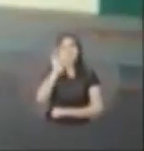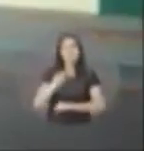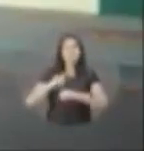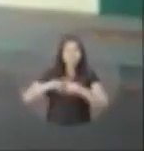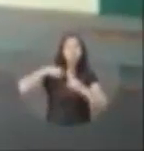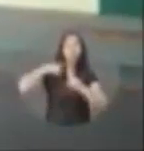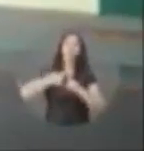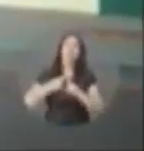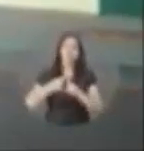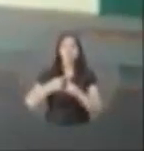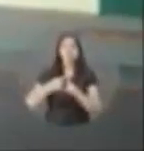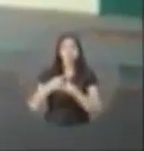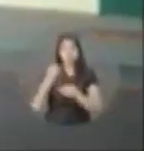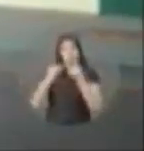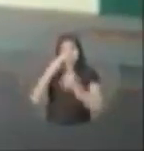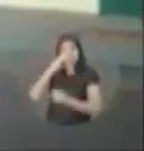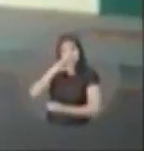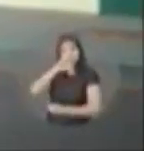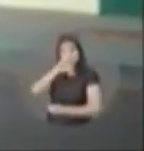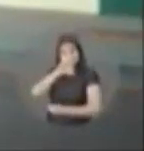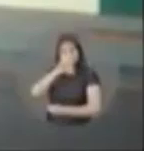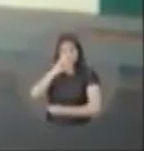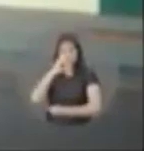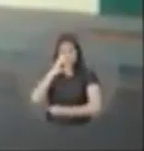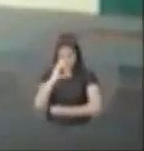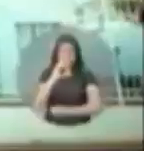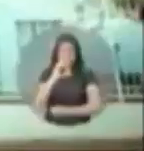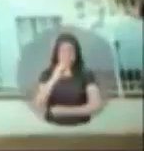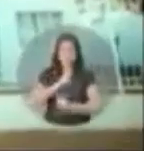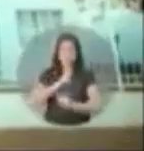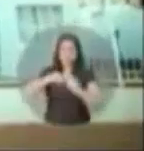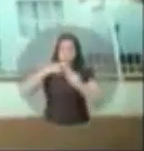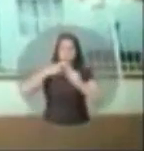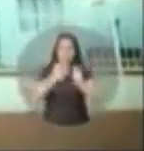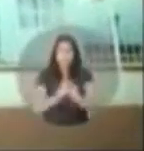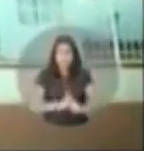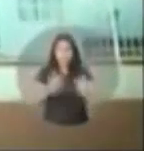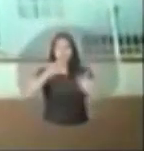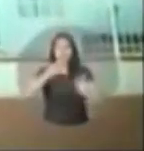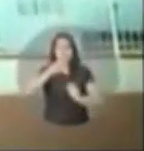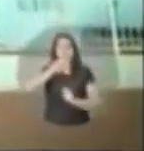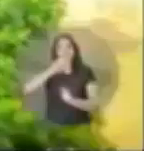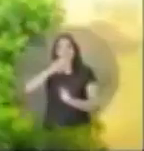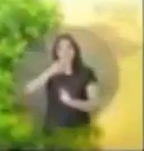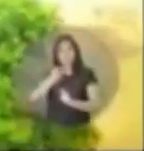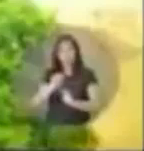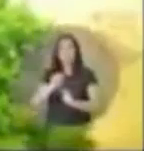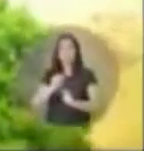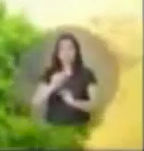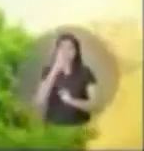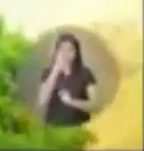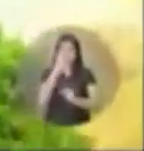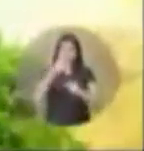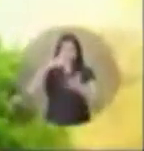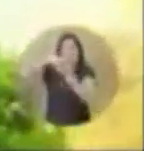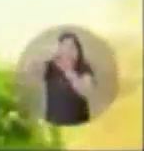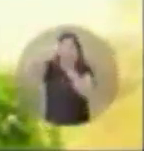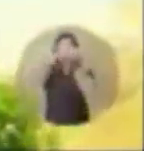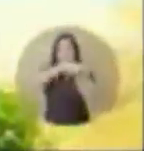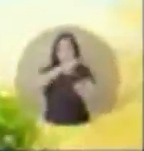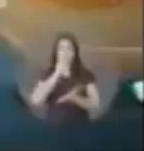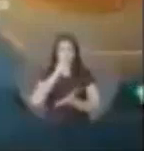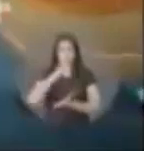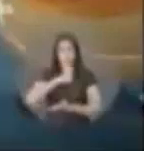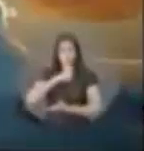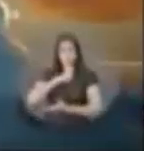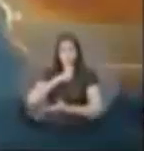SEIC, estamos ampliando o número de vagas nas creches municipais. Já entregamos 3 SEICs. O Silva Freire, no bairro Vista Alegre.